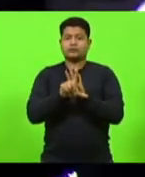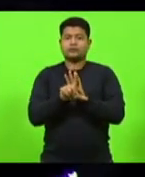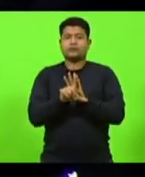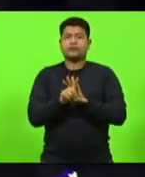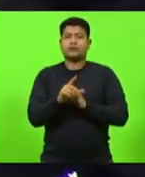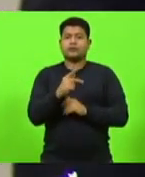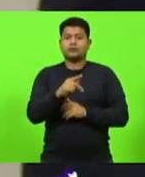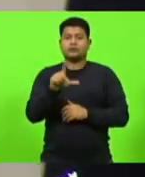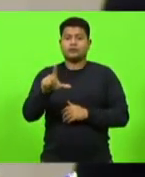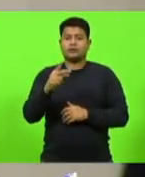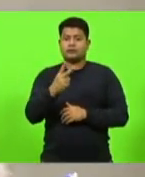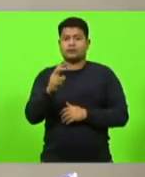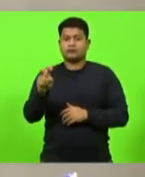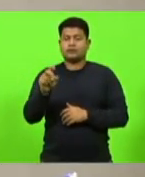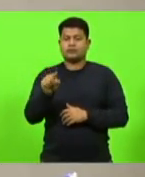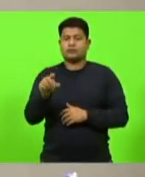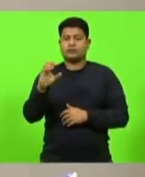PL